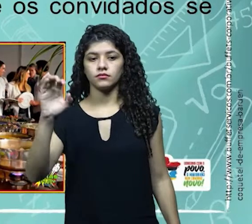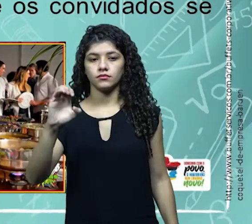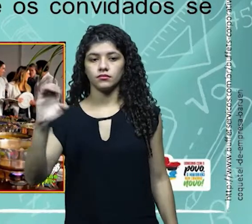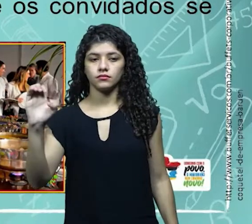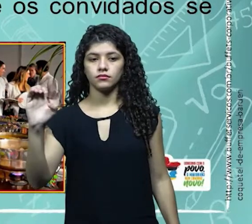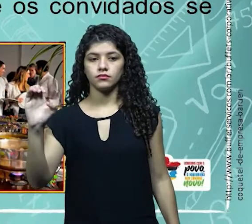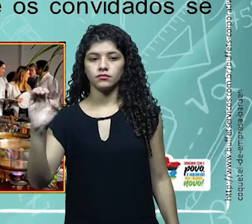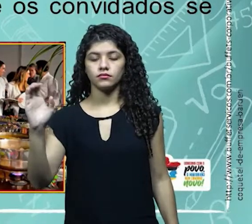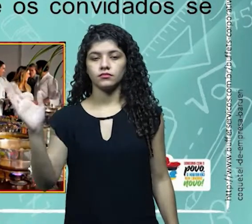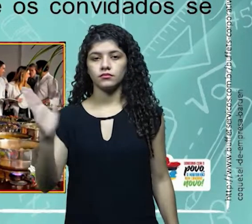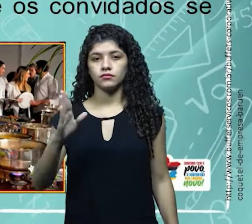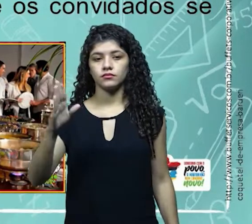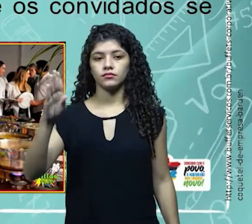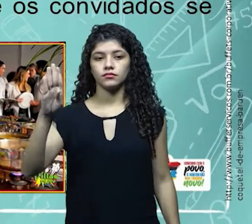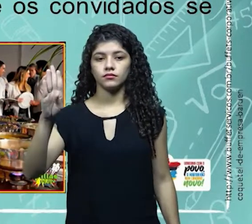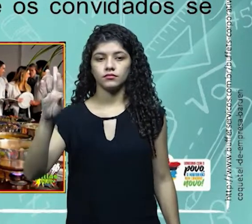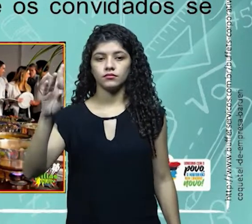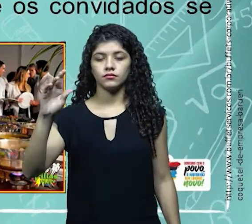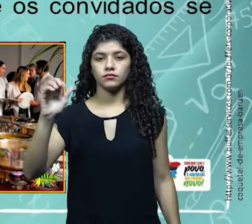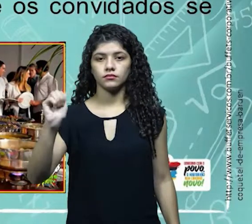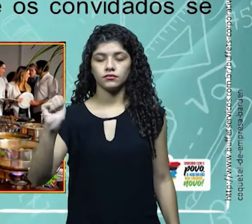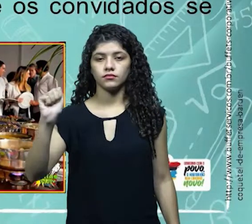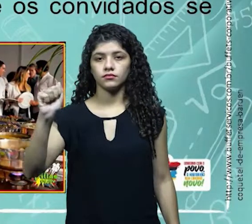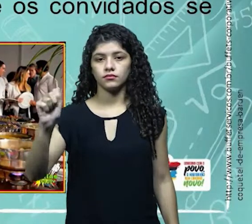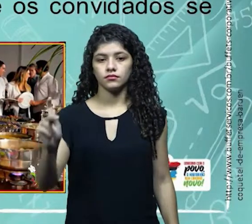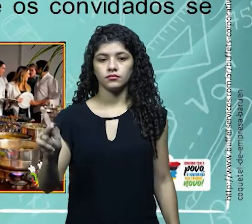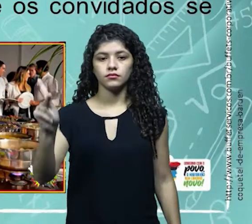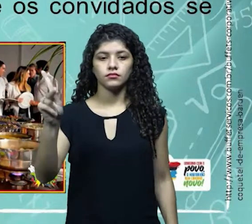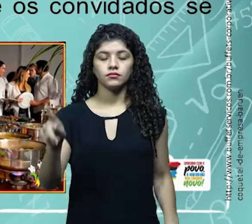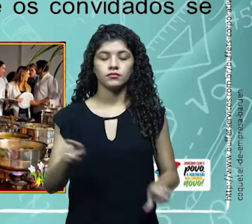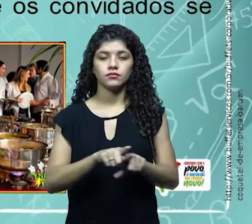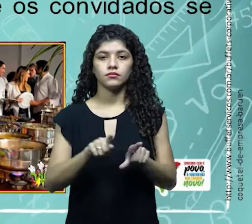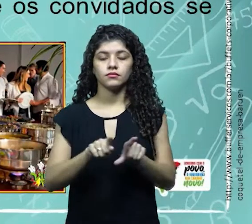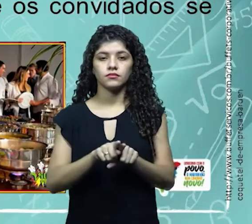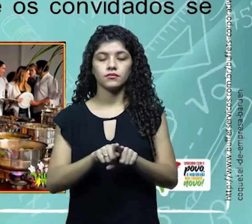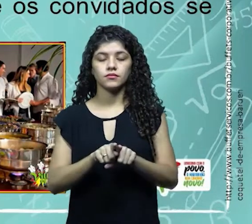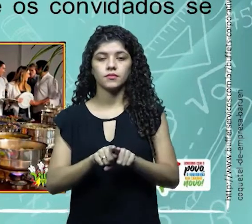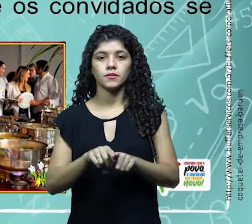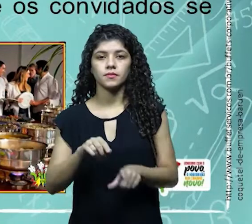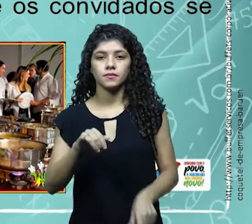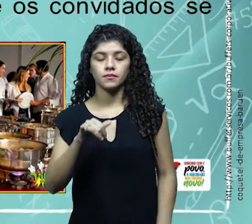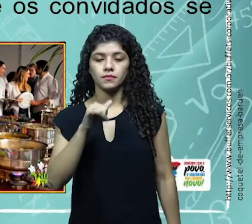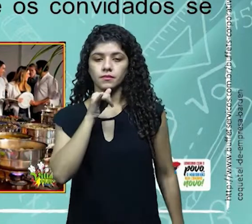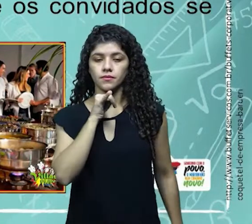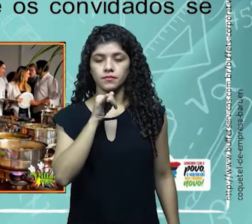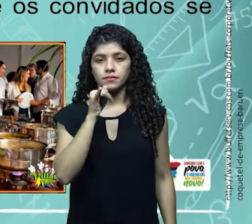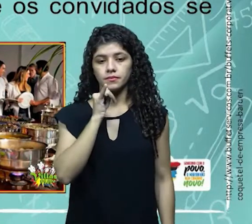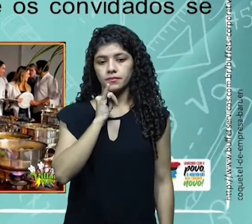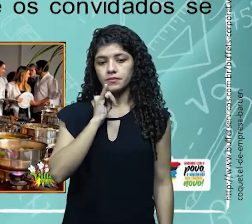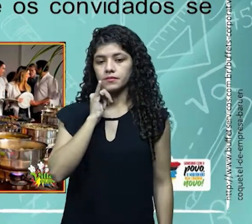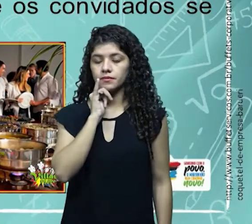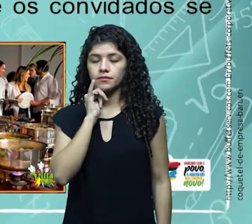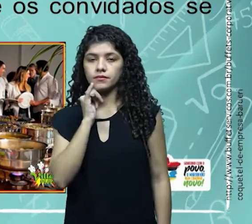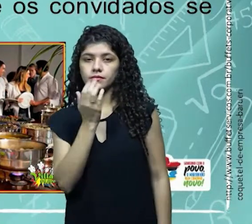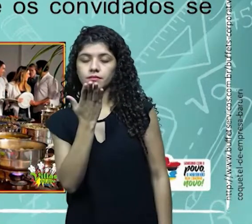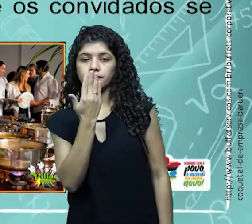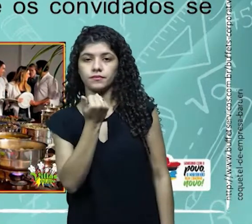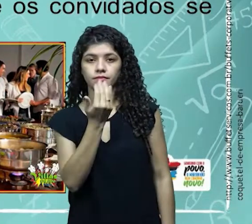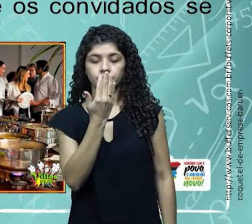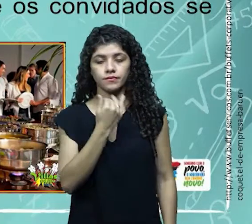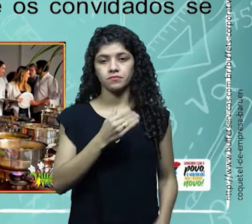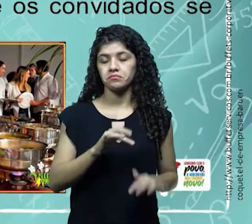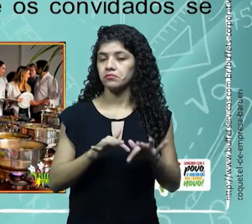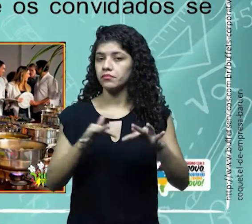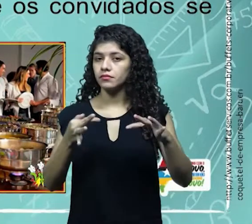nós né que é o coffee break né que lhe é oferecido com intervalo nos eventos né e com